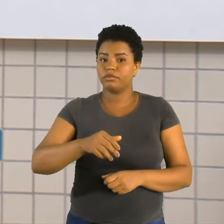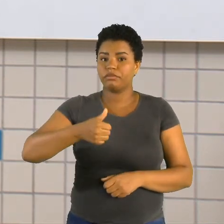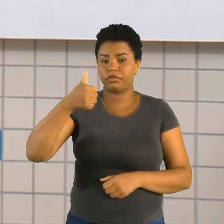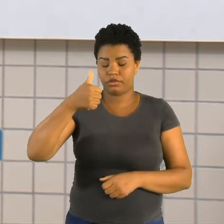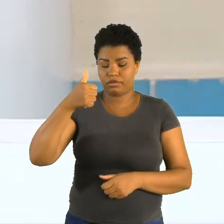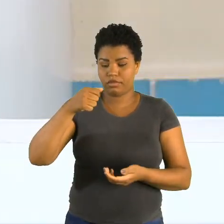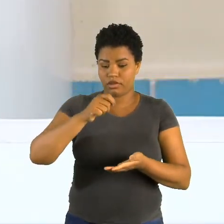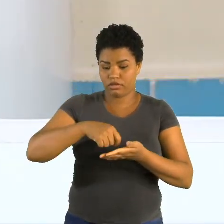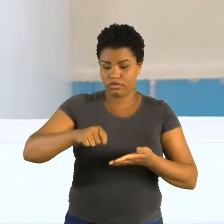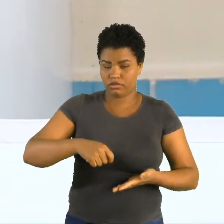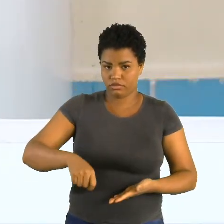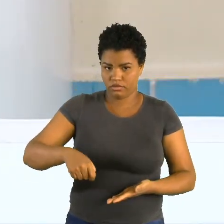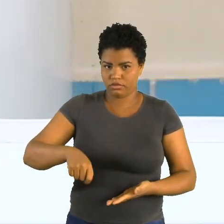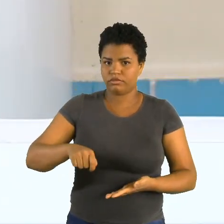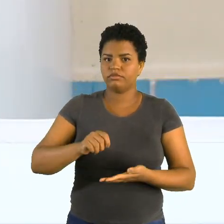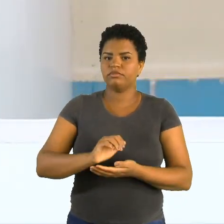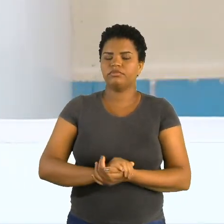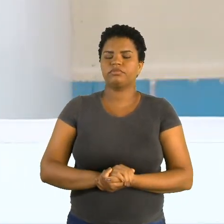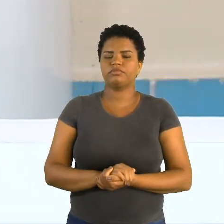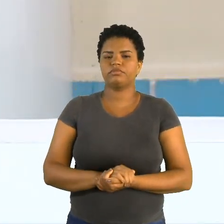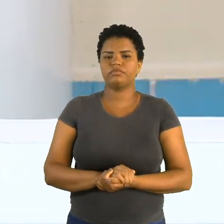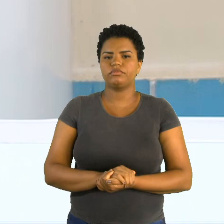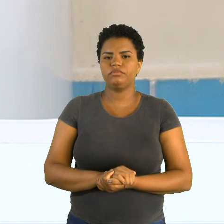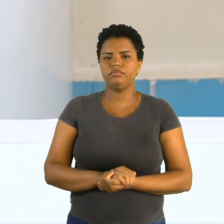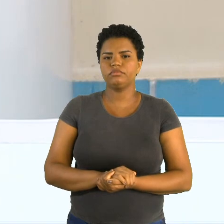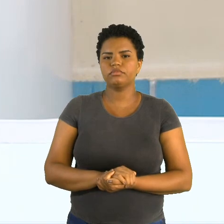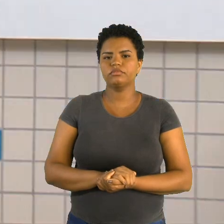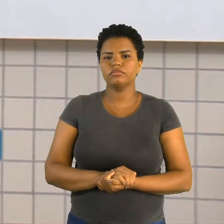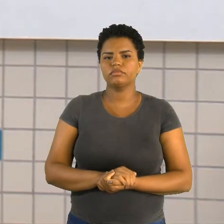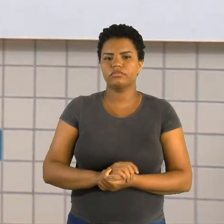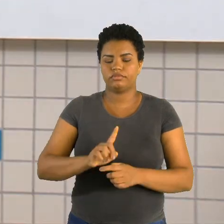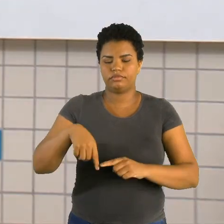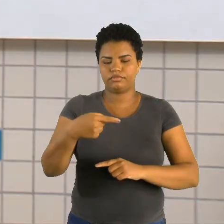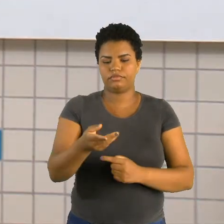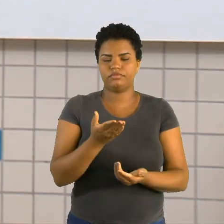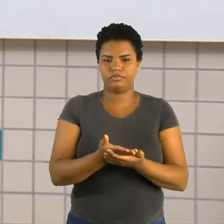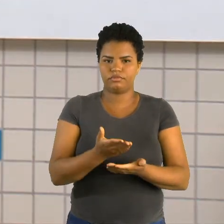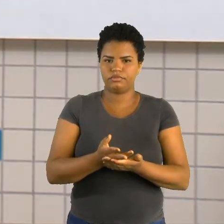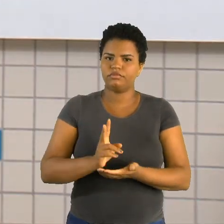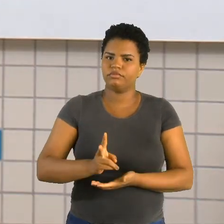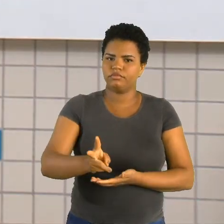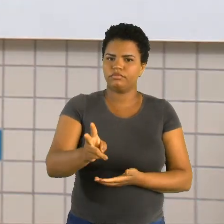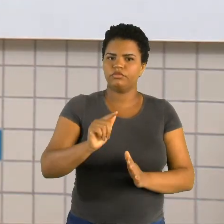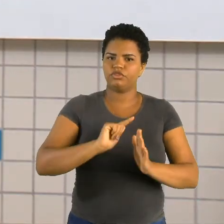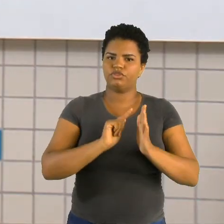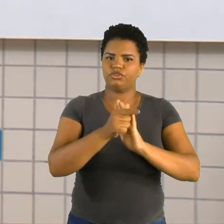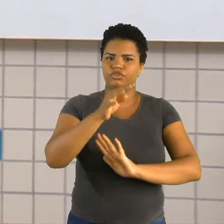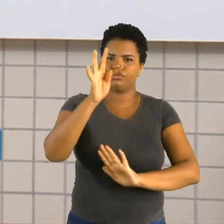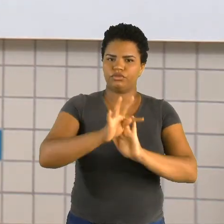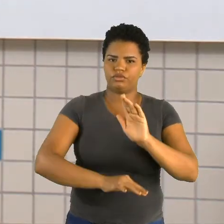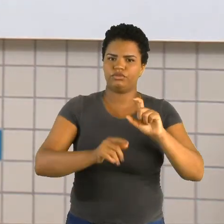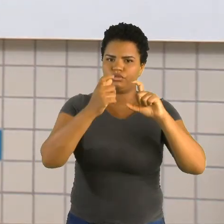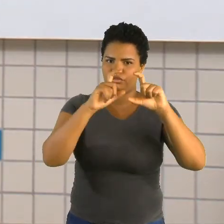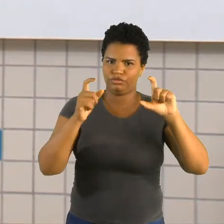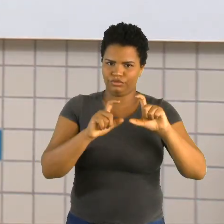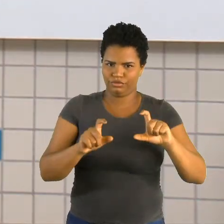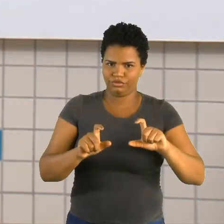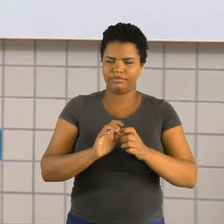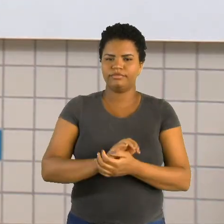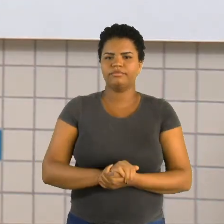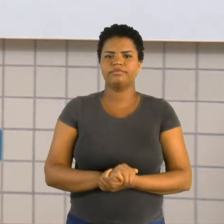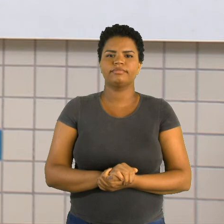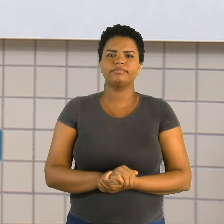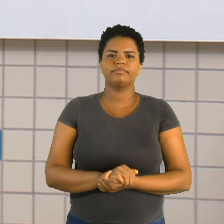caderno. Na próxima aula, vamos dar continuidade sobre o gênero textual tirinhas. Vamos aprender